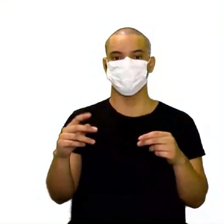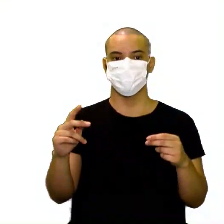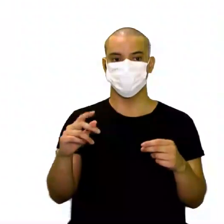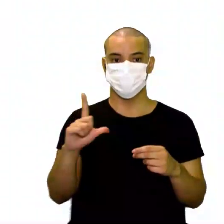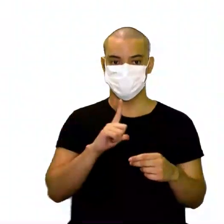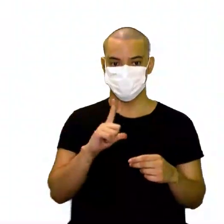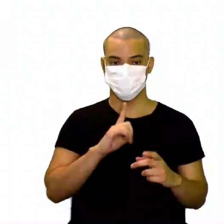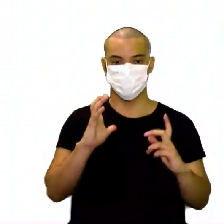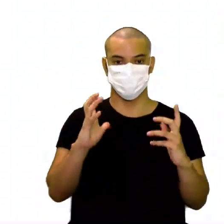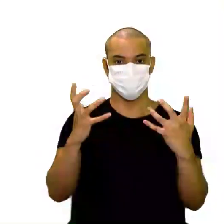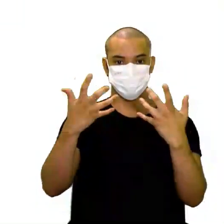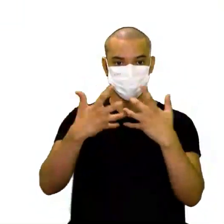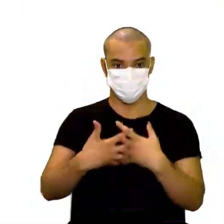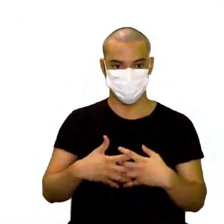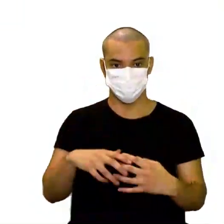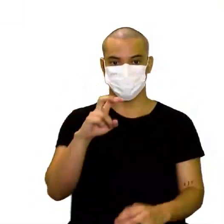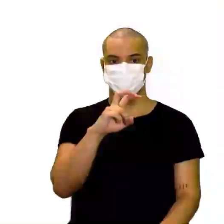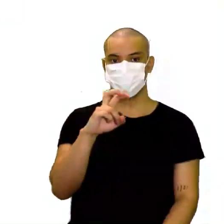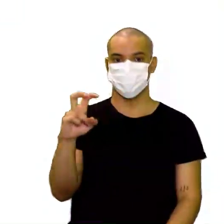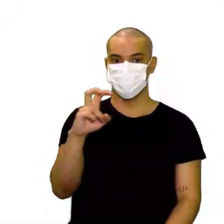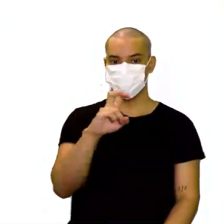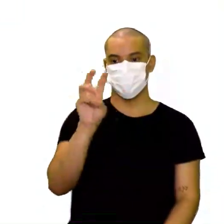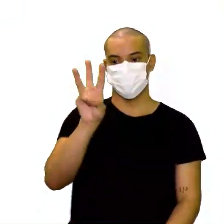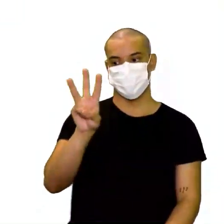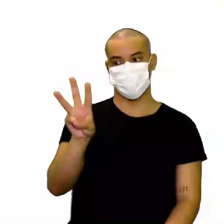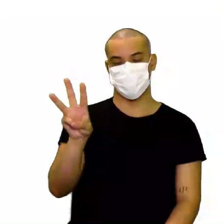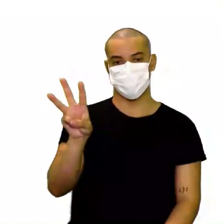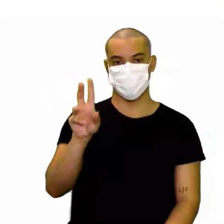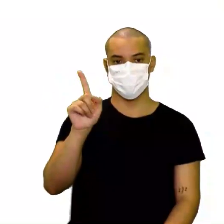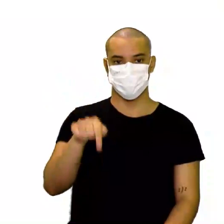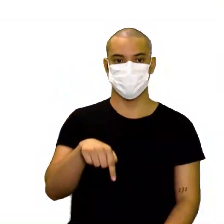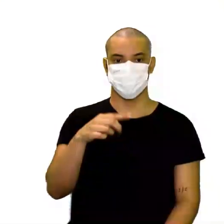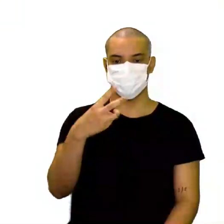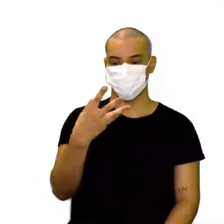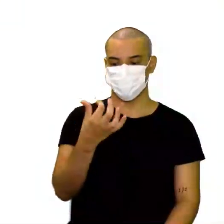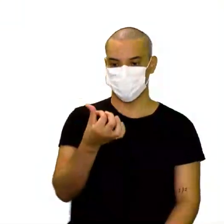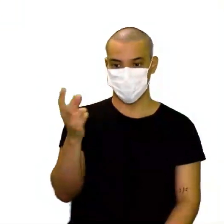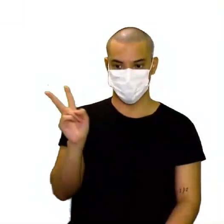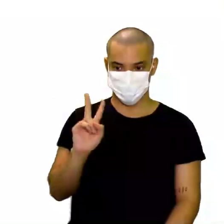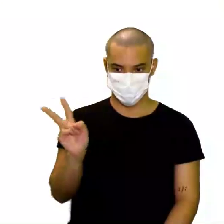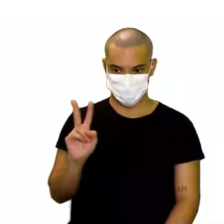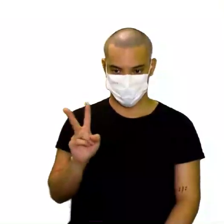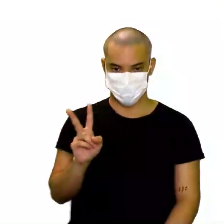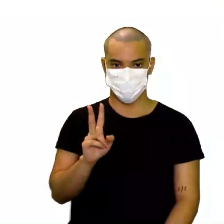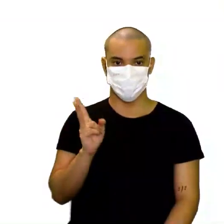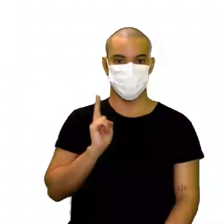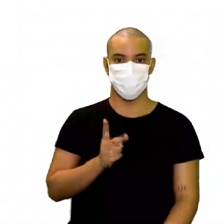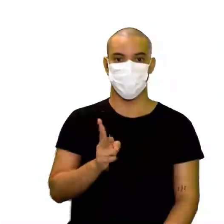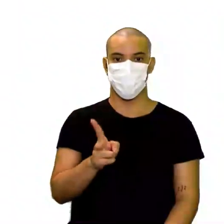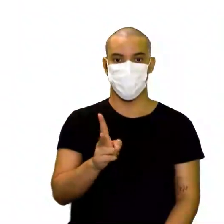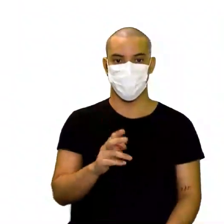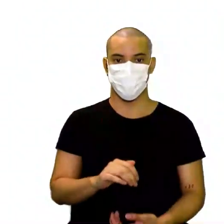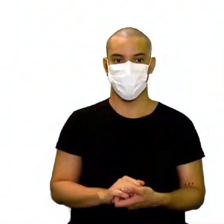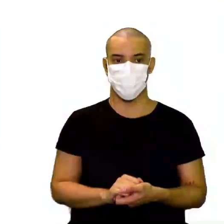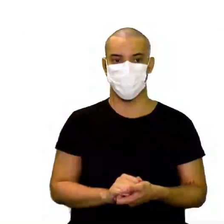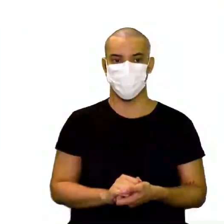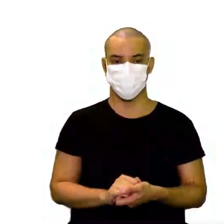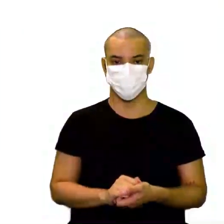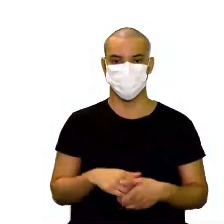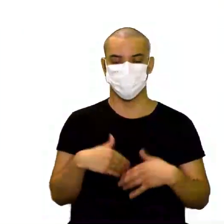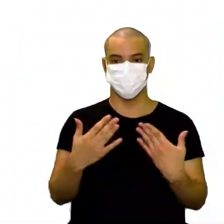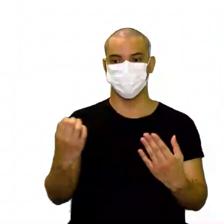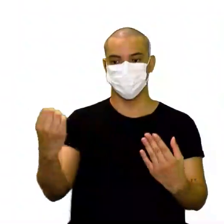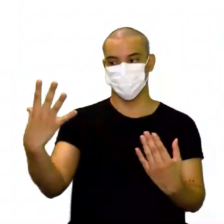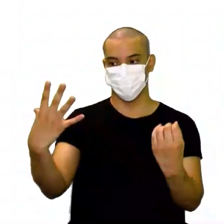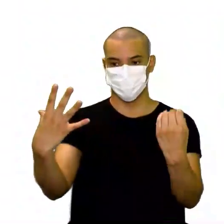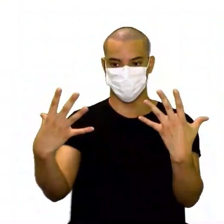funcionamento da lâmpada de 55 watts de potência é 36 volts. Vamos lá continuar. Os faróis